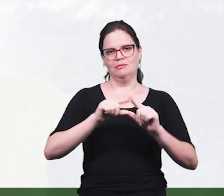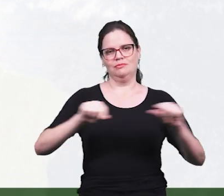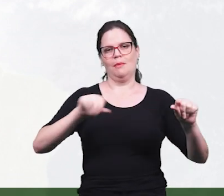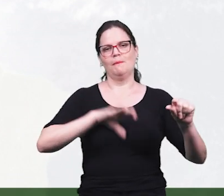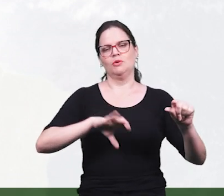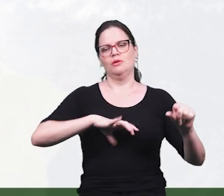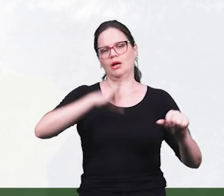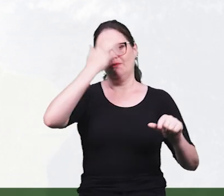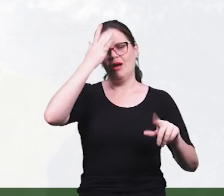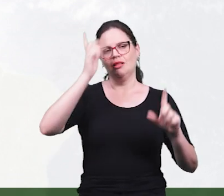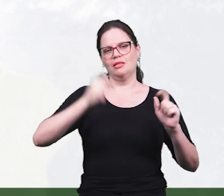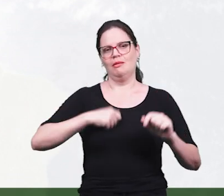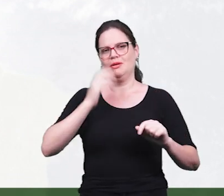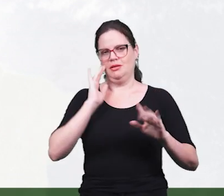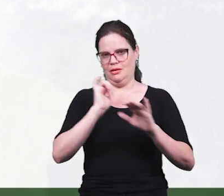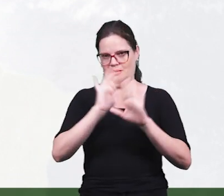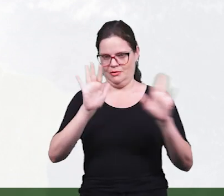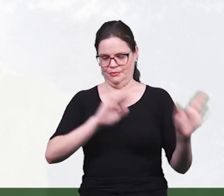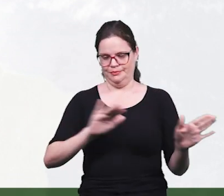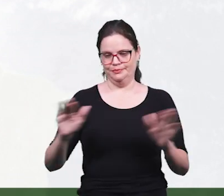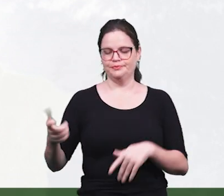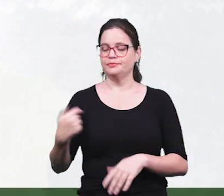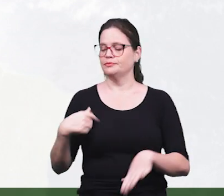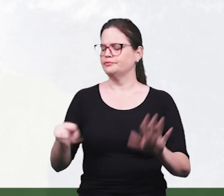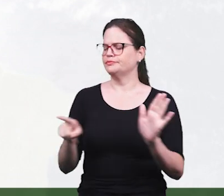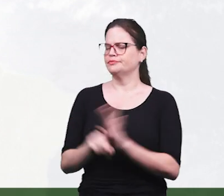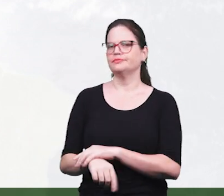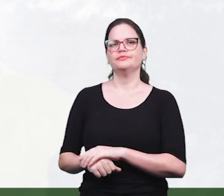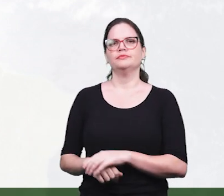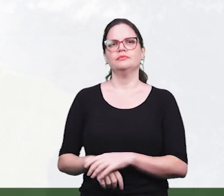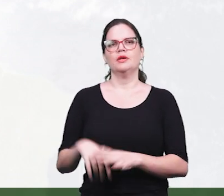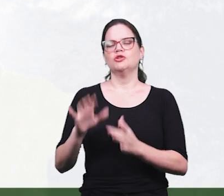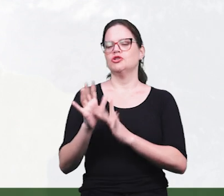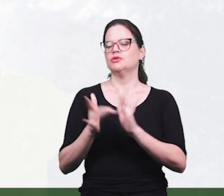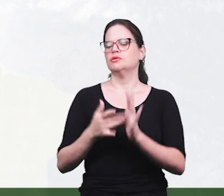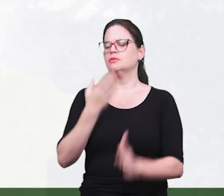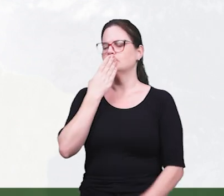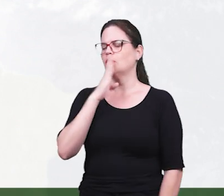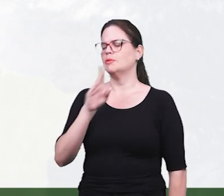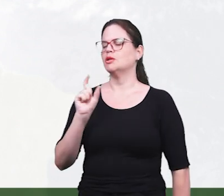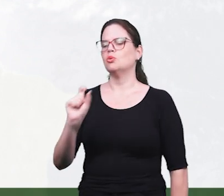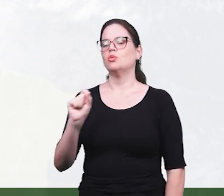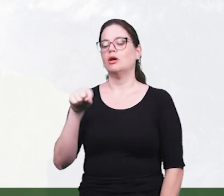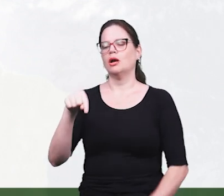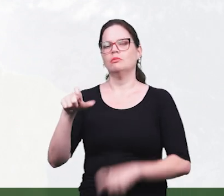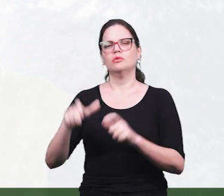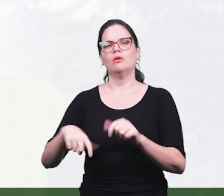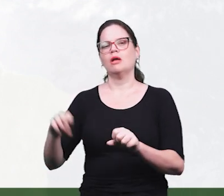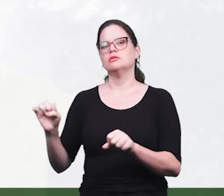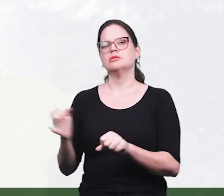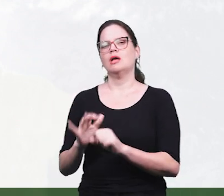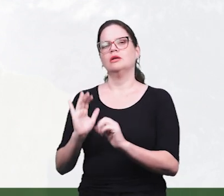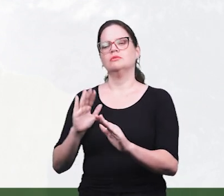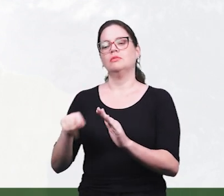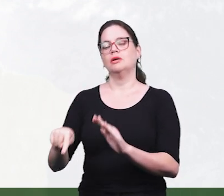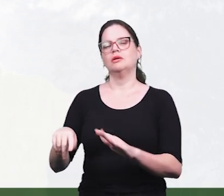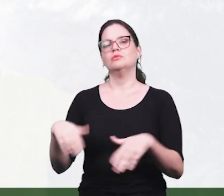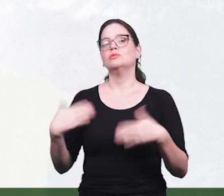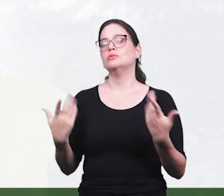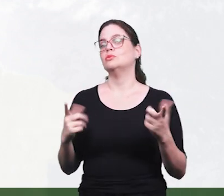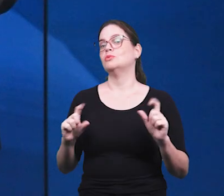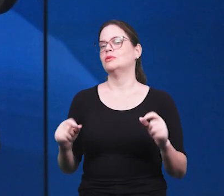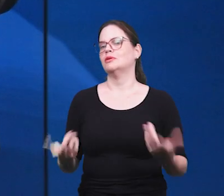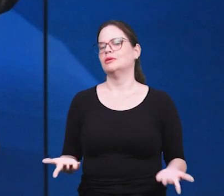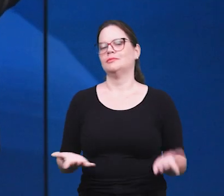acessibilidade. E a pergunta feita a eles foi o seguinte: o que Jesus prometeu para a igreja? Então, quem vai